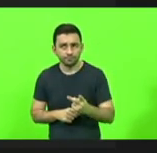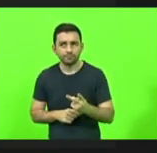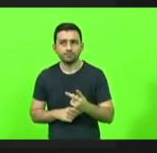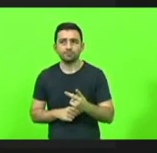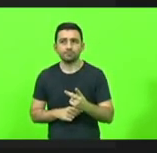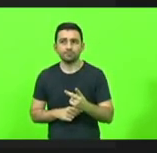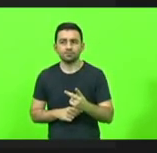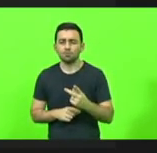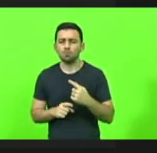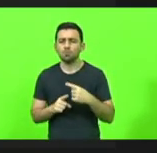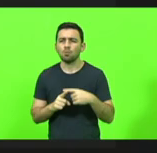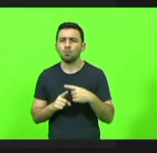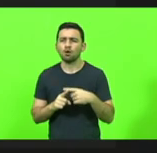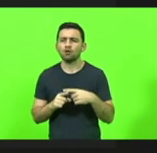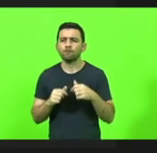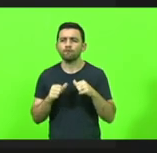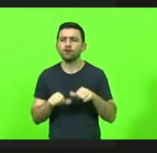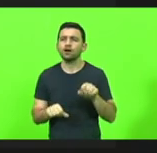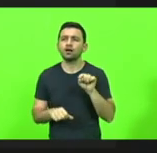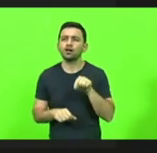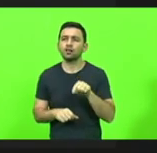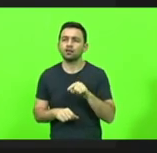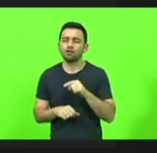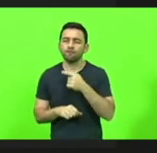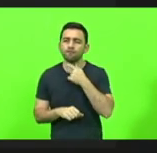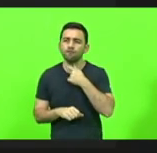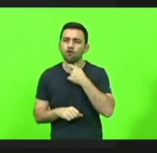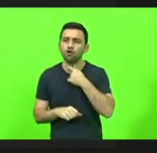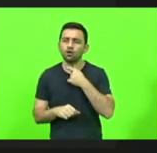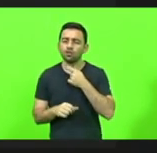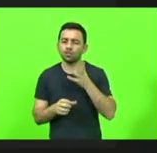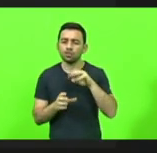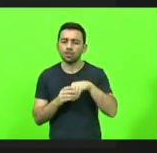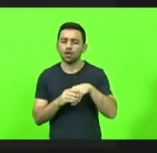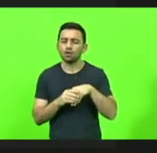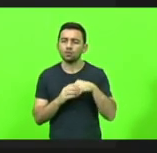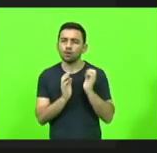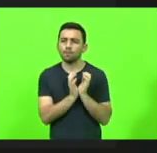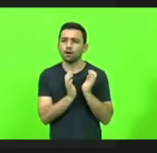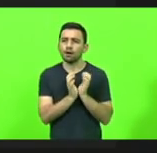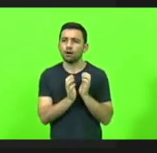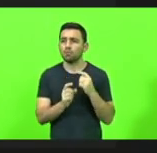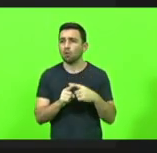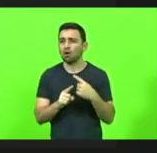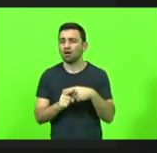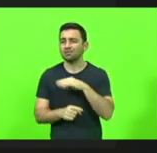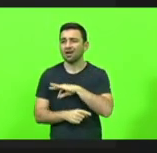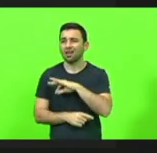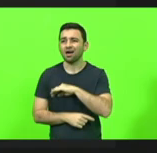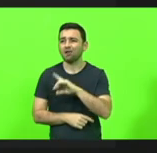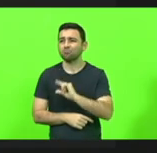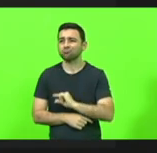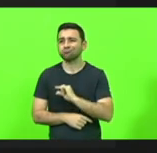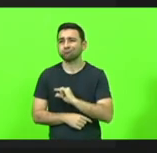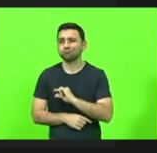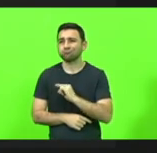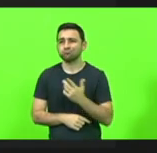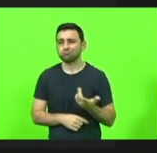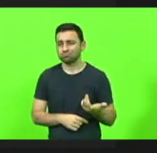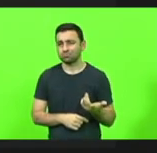ficam fonoaudiólogos nas APAES? Por baixa remuneração.